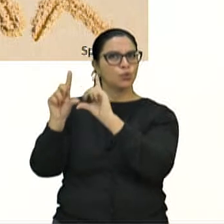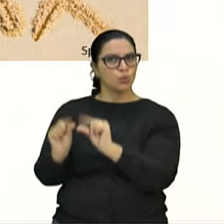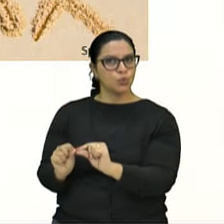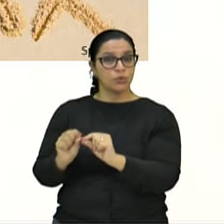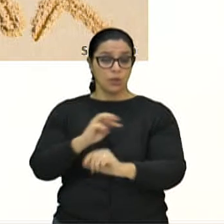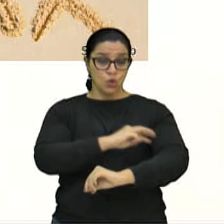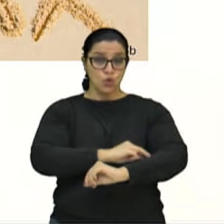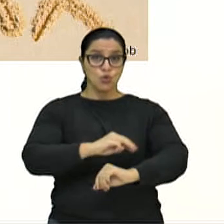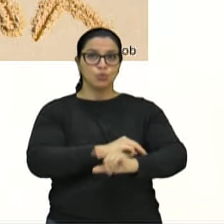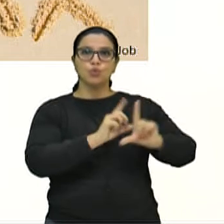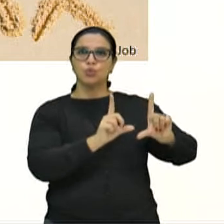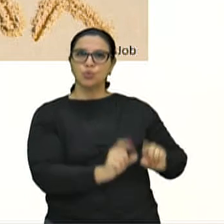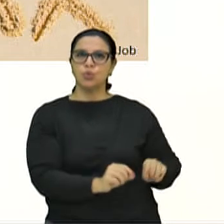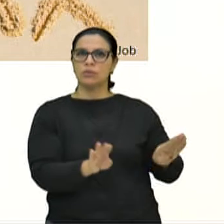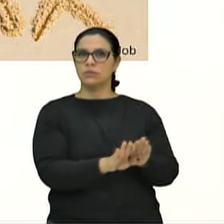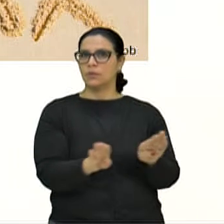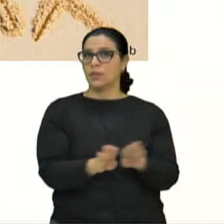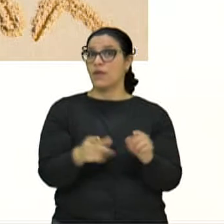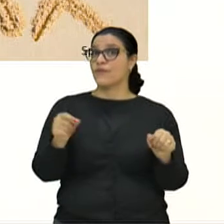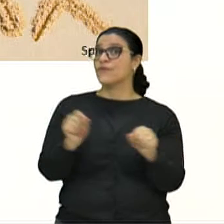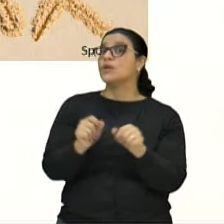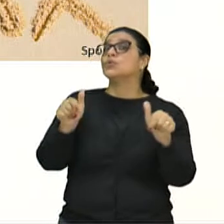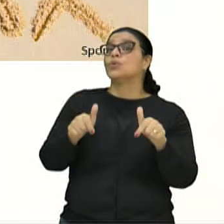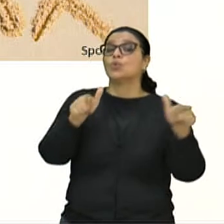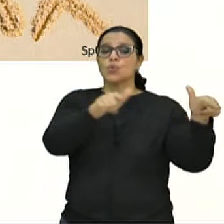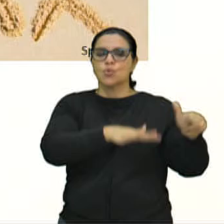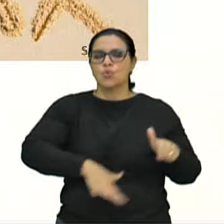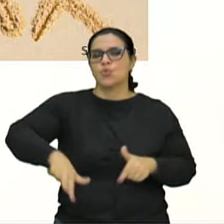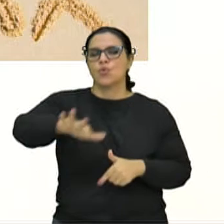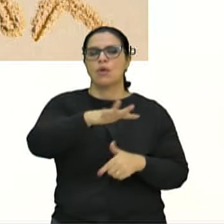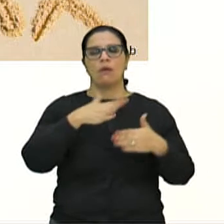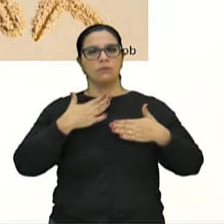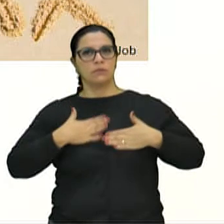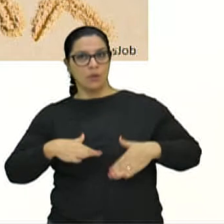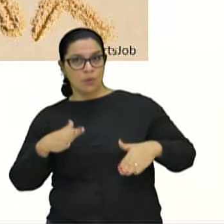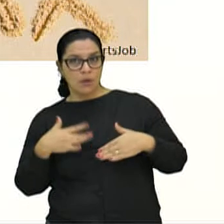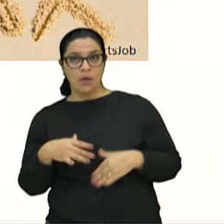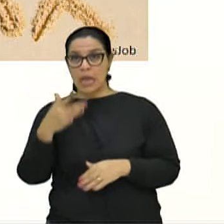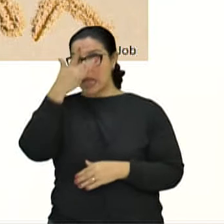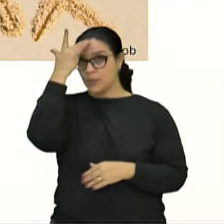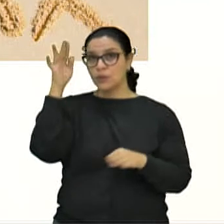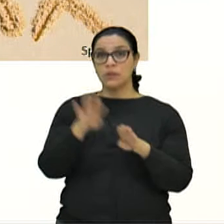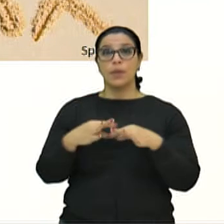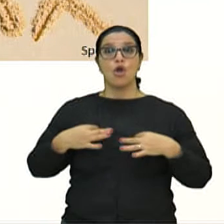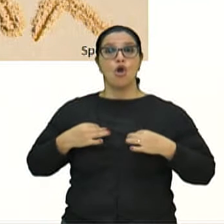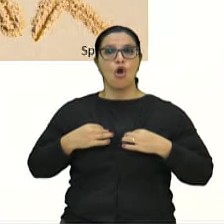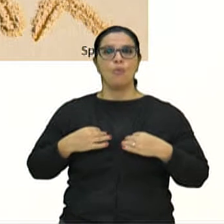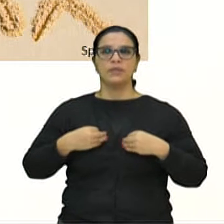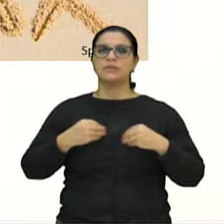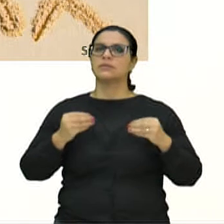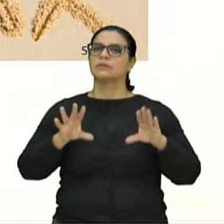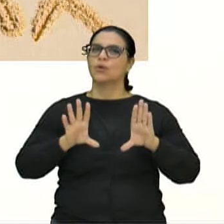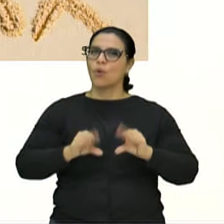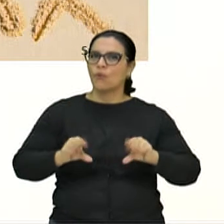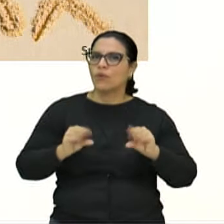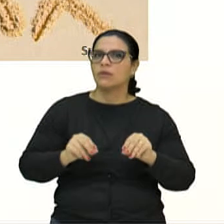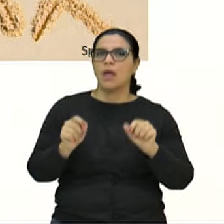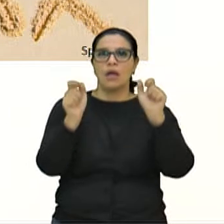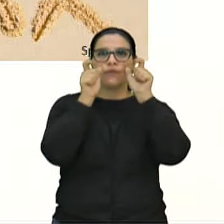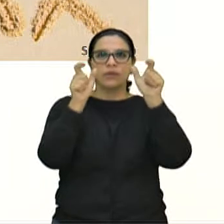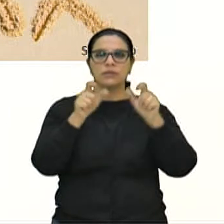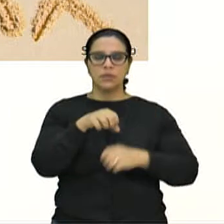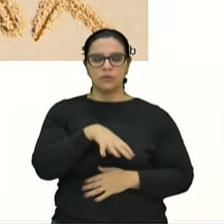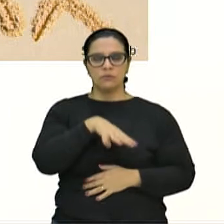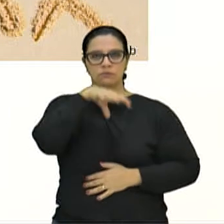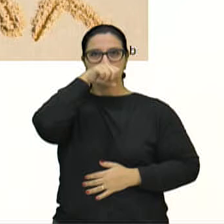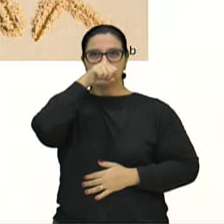muscular. Devem ser realizadas em locais tranquilos, e seus adeptos devem vestir-se com roupas confortáveis, prestar atenção na